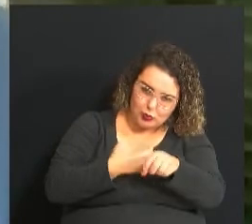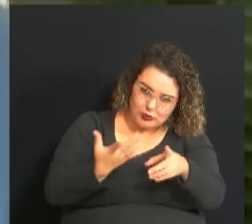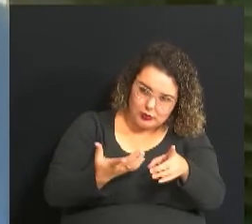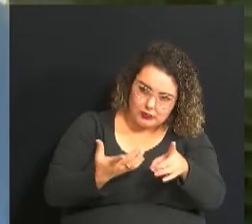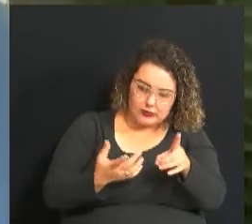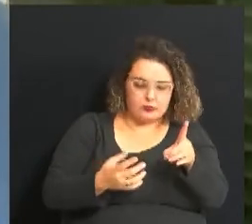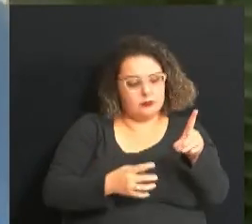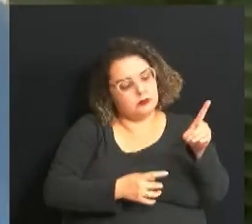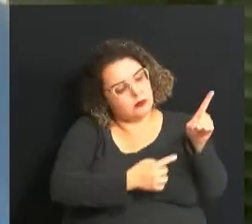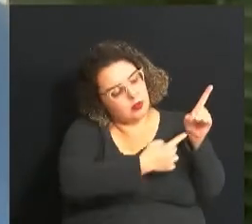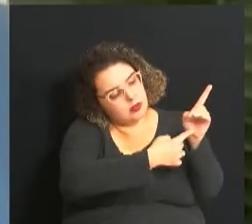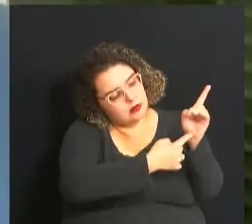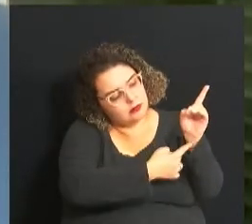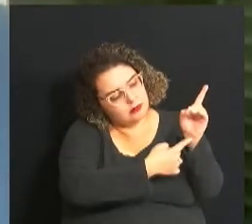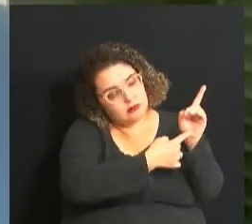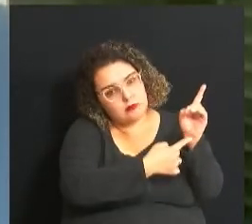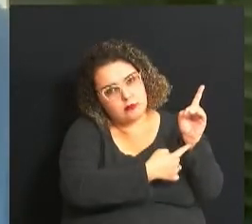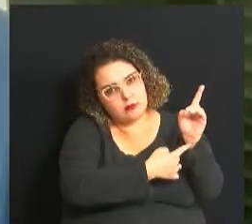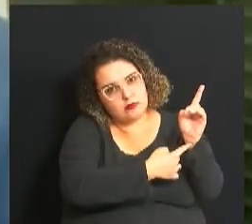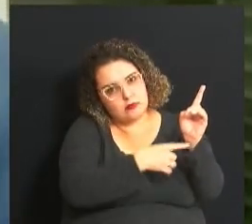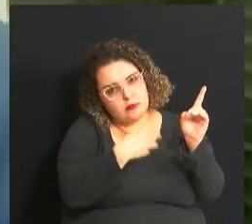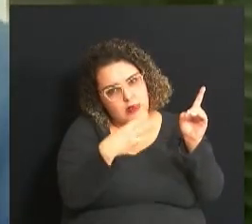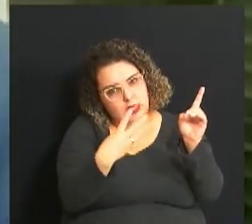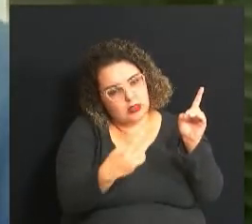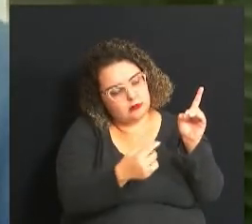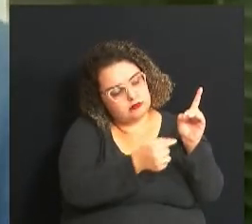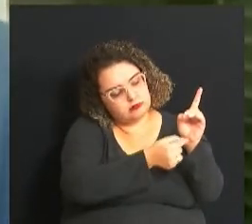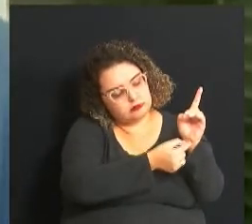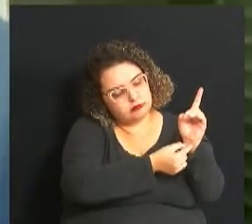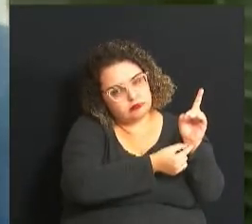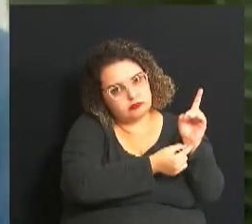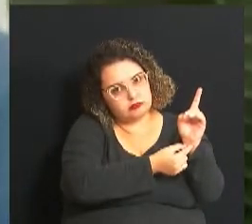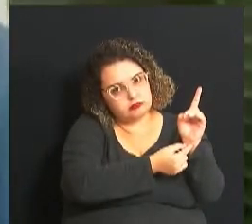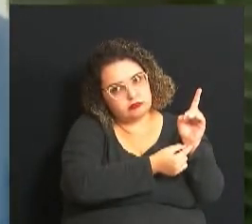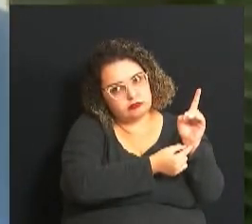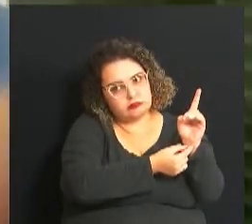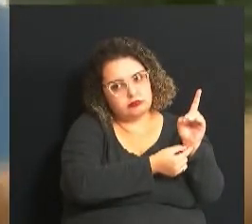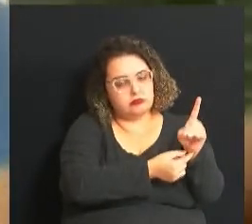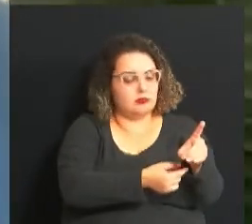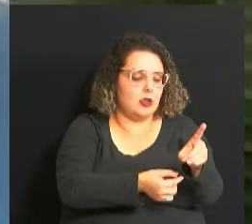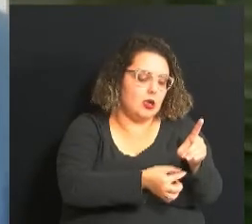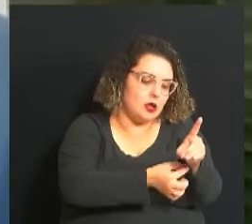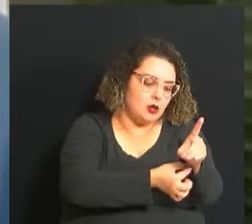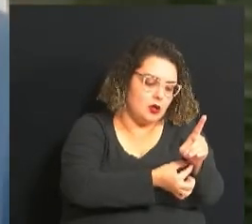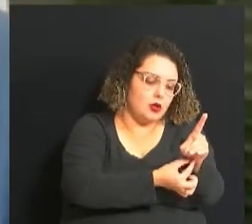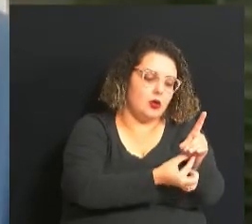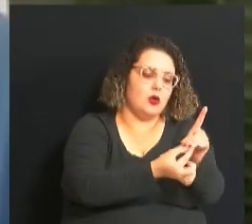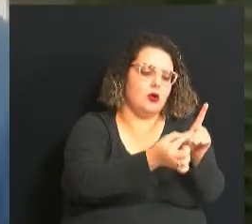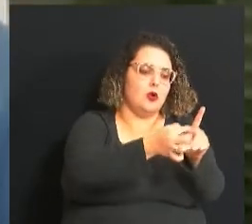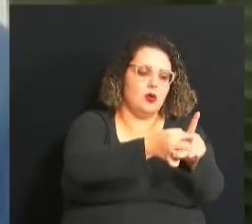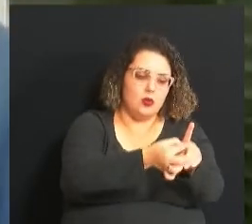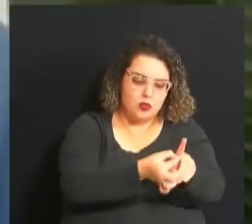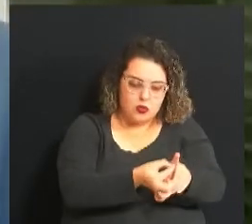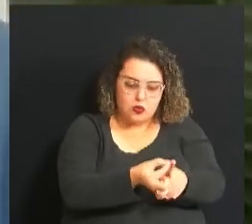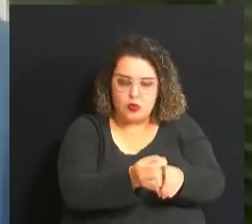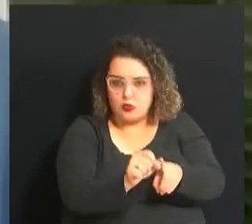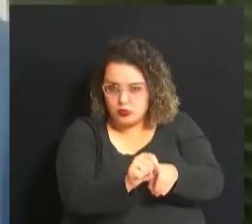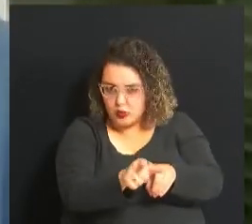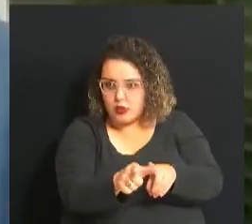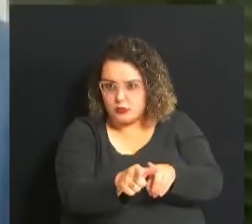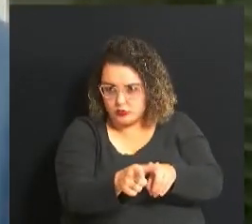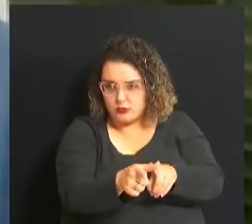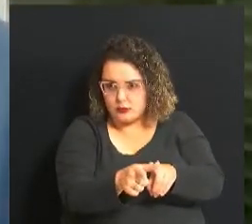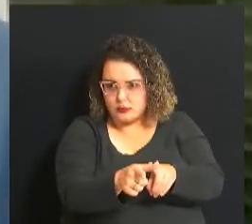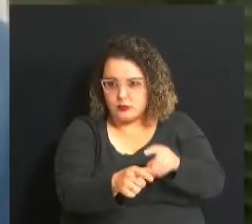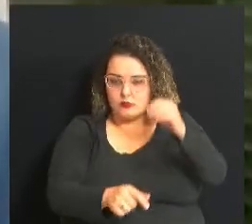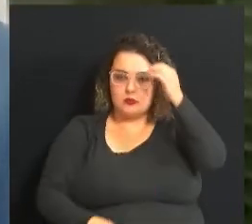espaguete. Eles tem esse canal que o esperma vai até a uretra.